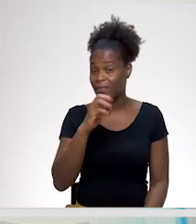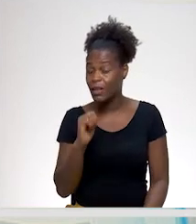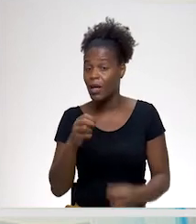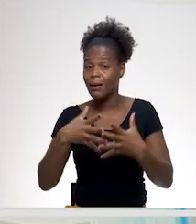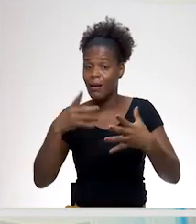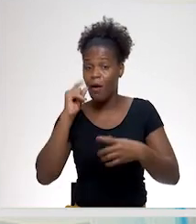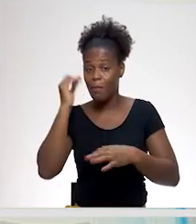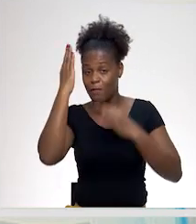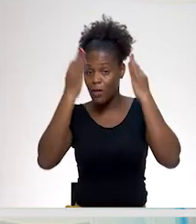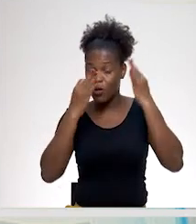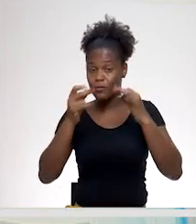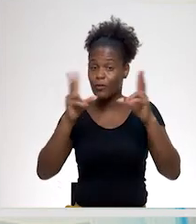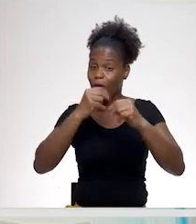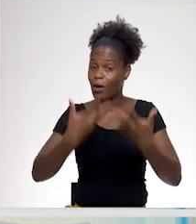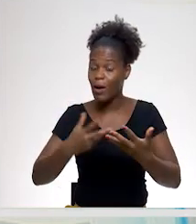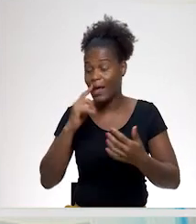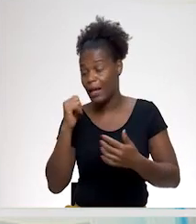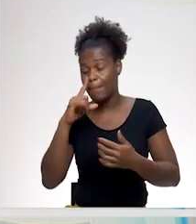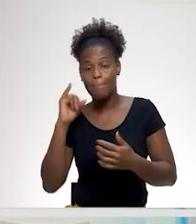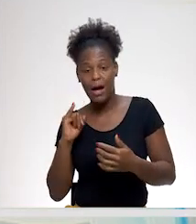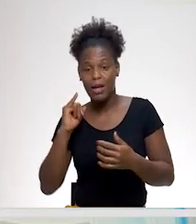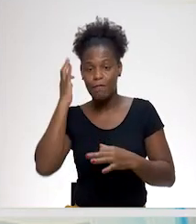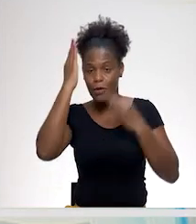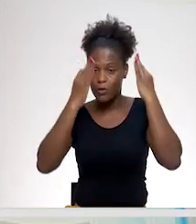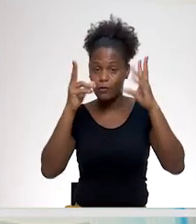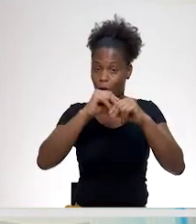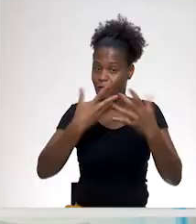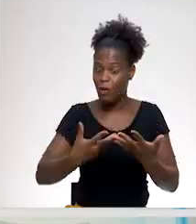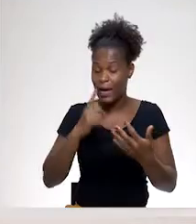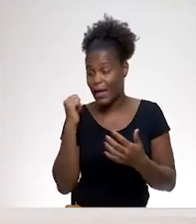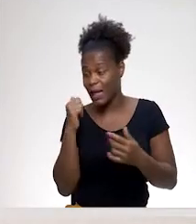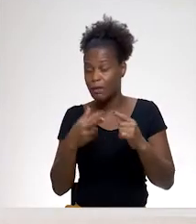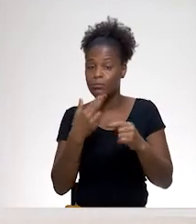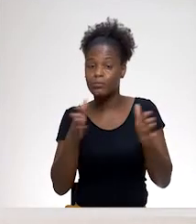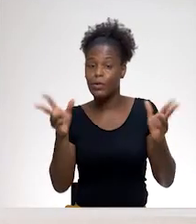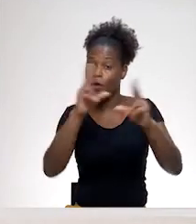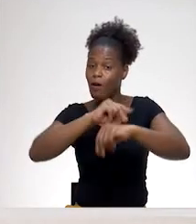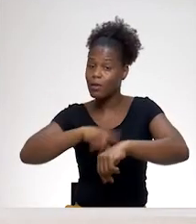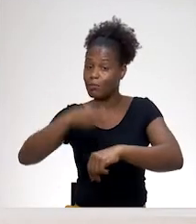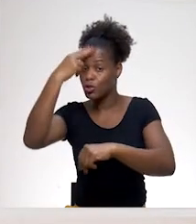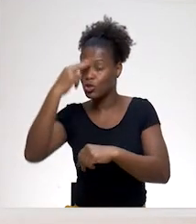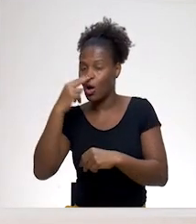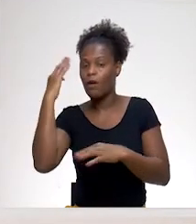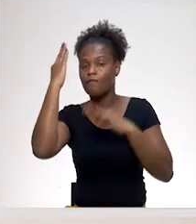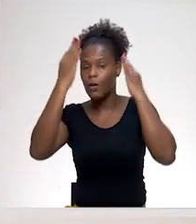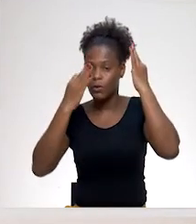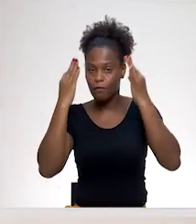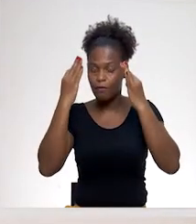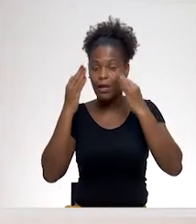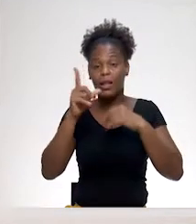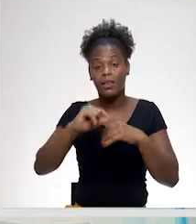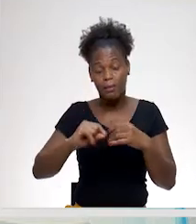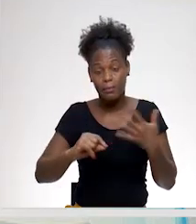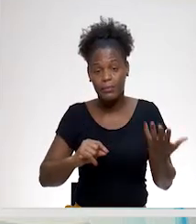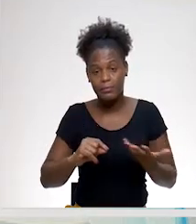moderno, ele é considerado o pai da filosofia moderna. Ele inaugurou uma nova época na história da